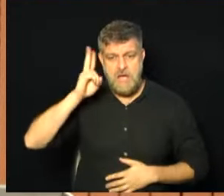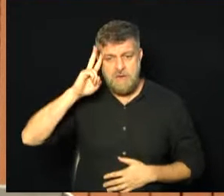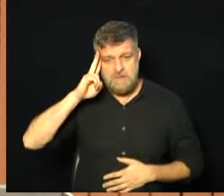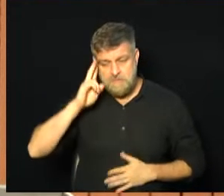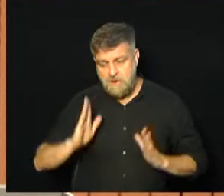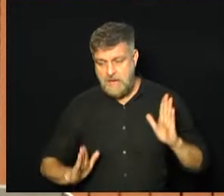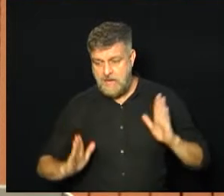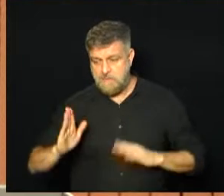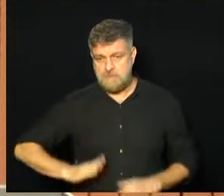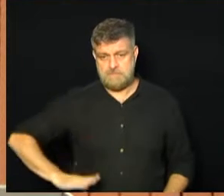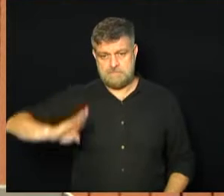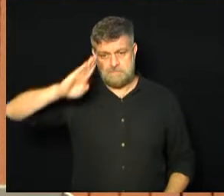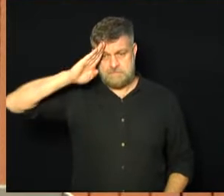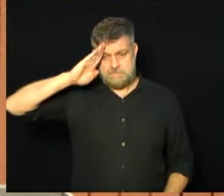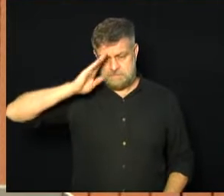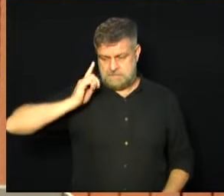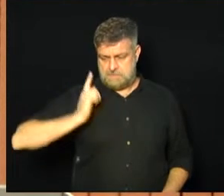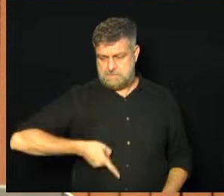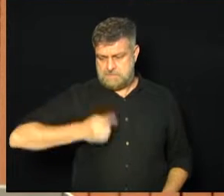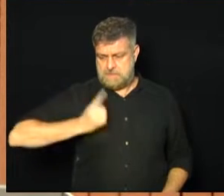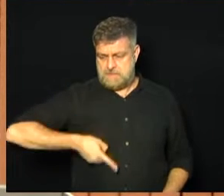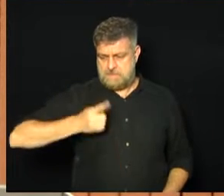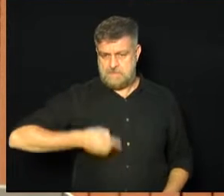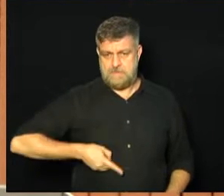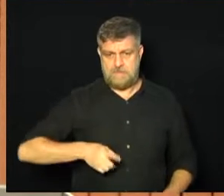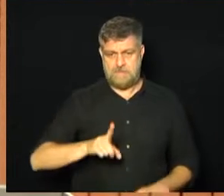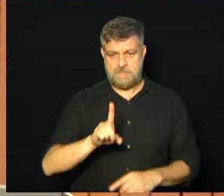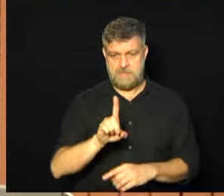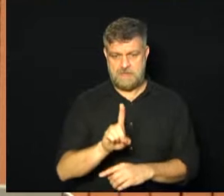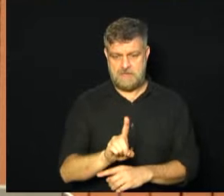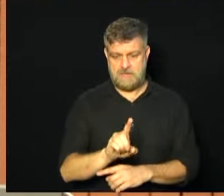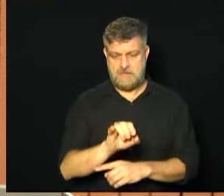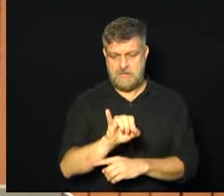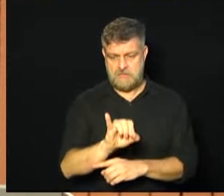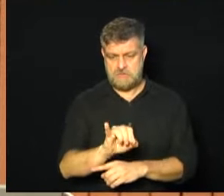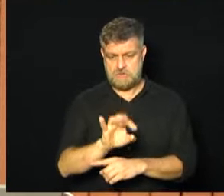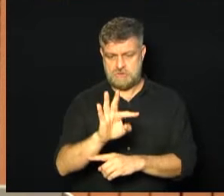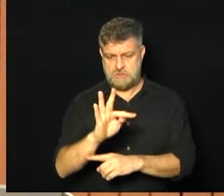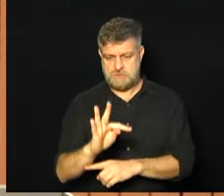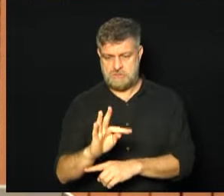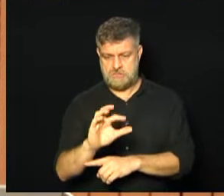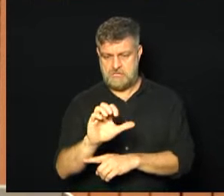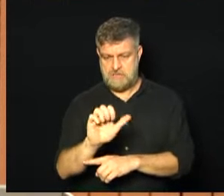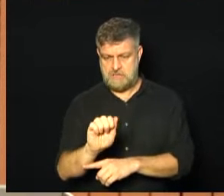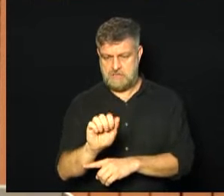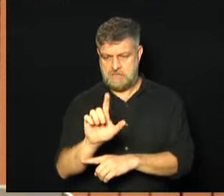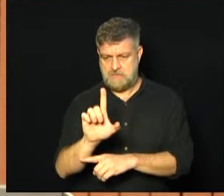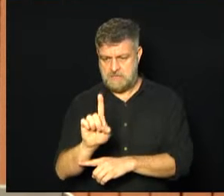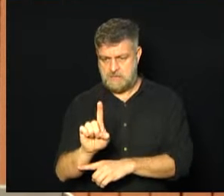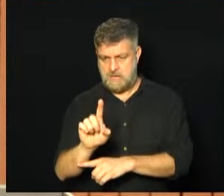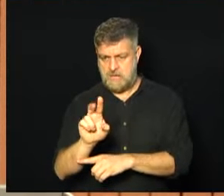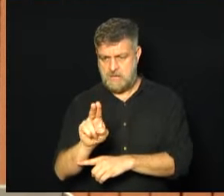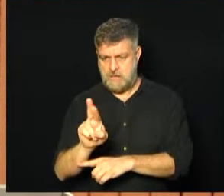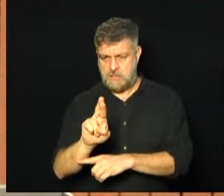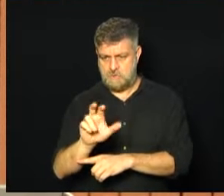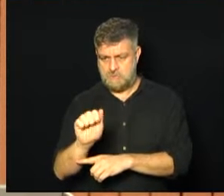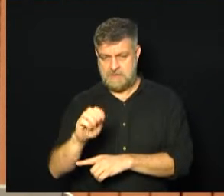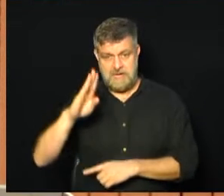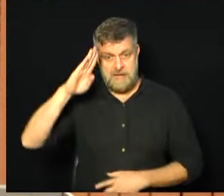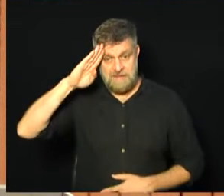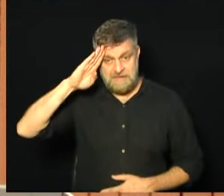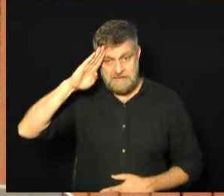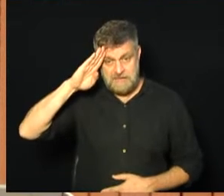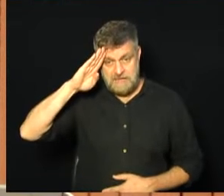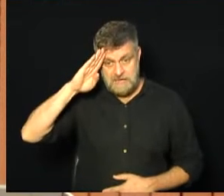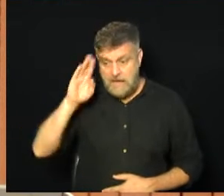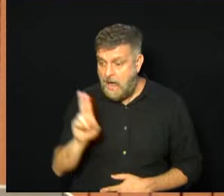militar, palavra que não gostam que professores de história usem. Mas o nome certo é